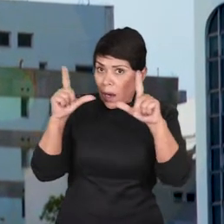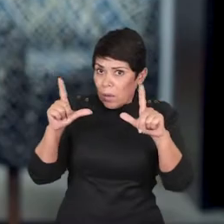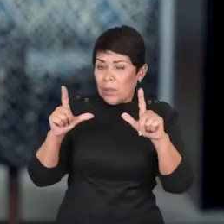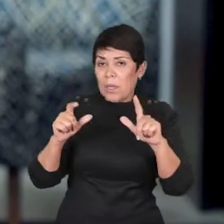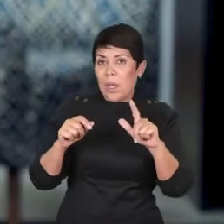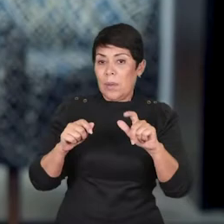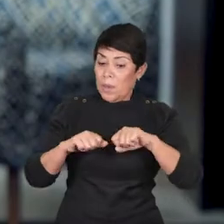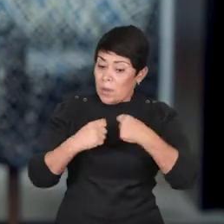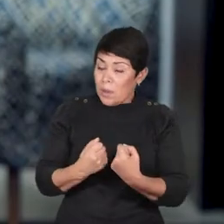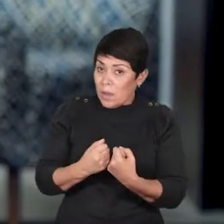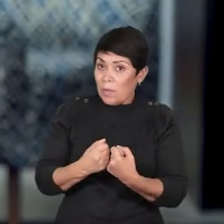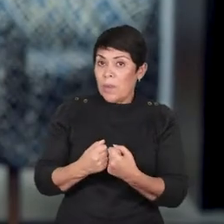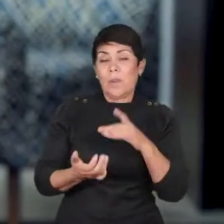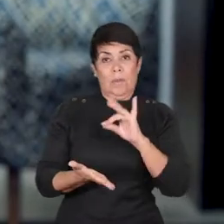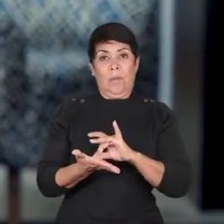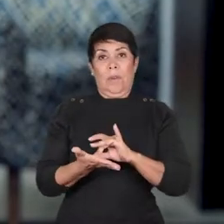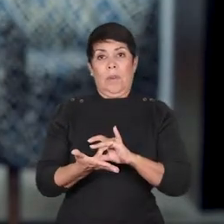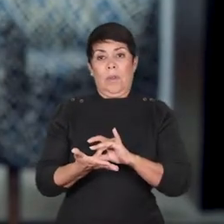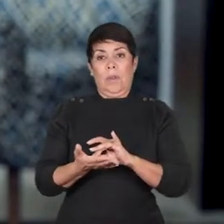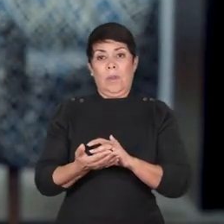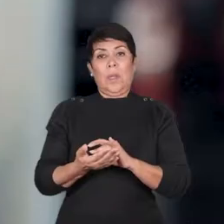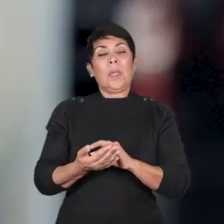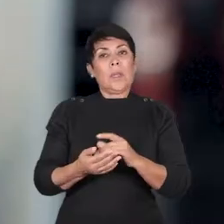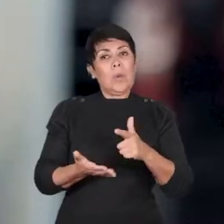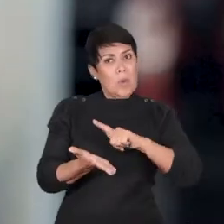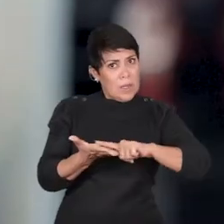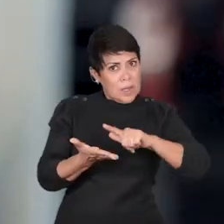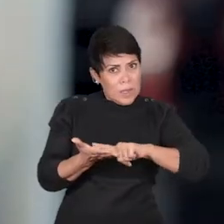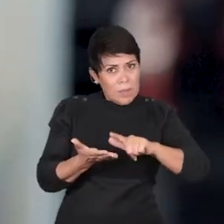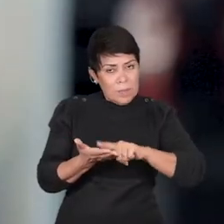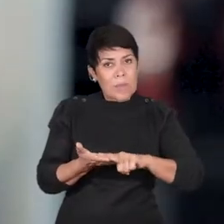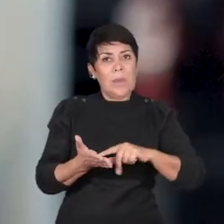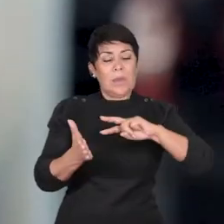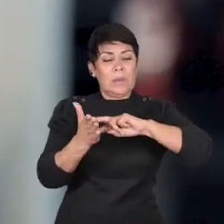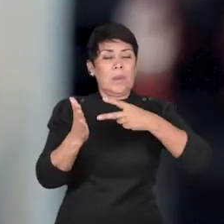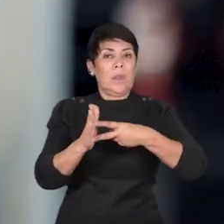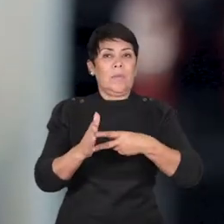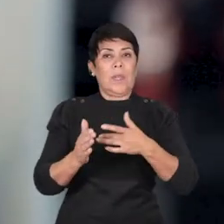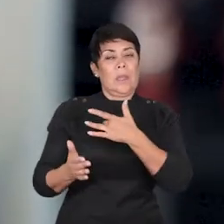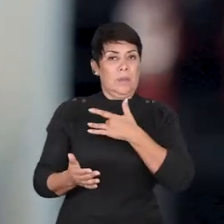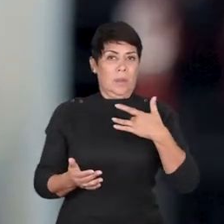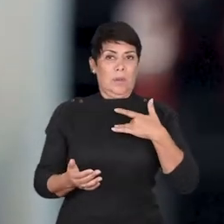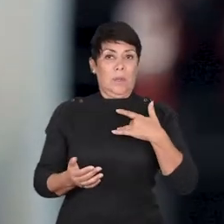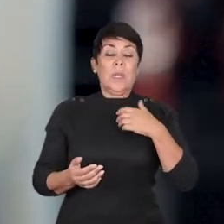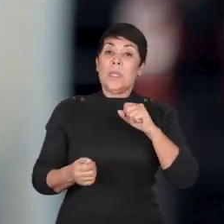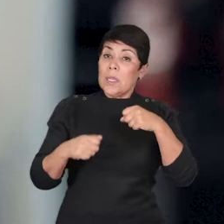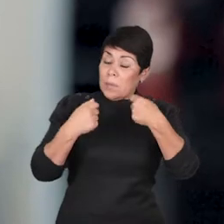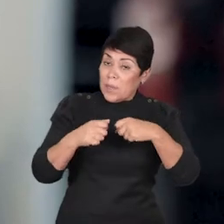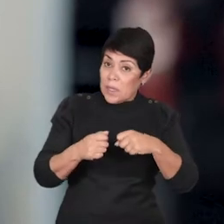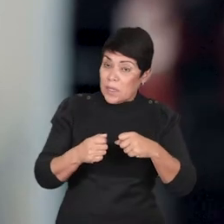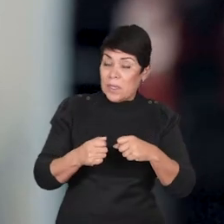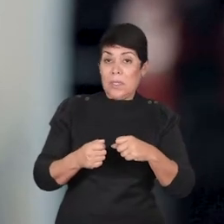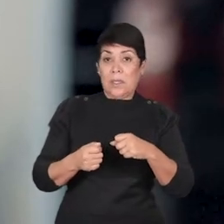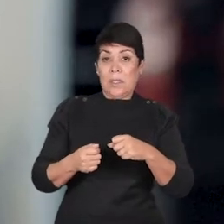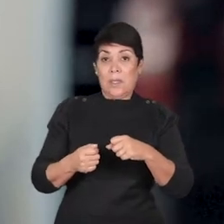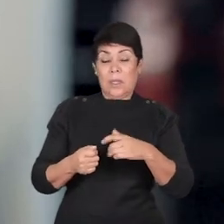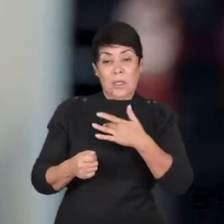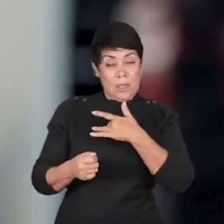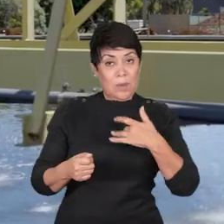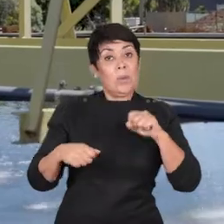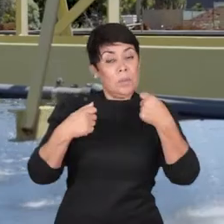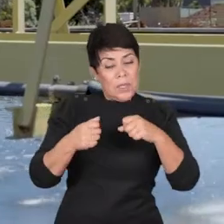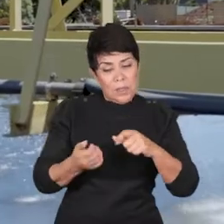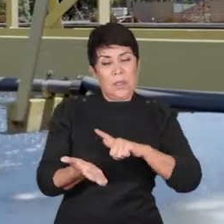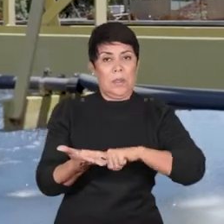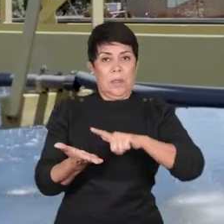causas verdadeiras. E saneamento é saúde, né? Quando a gente faz hospital, eu estou cuidando da doença. Se você quer cuidar da saúde, você faça